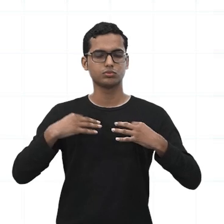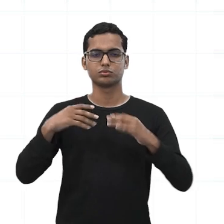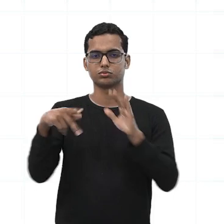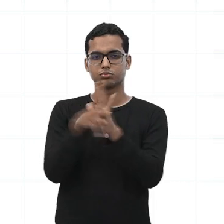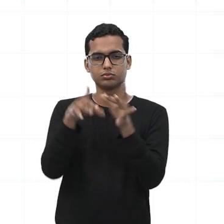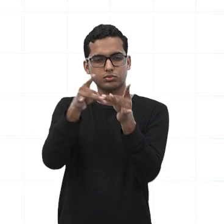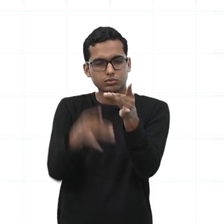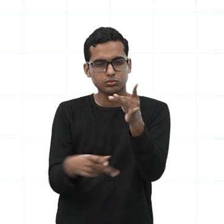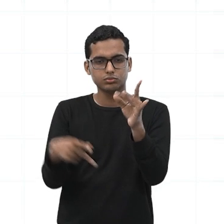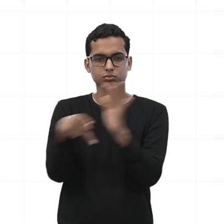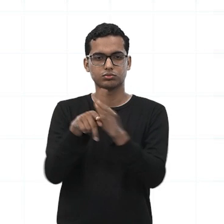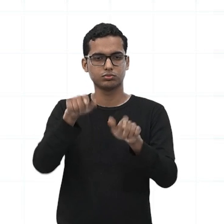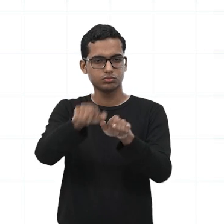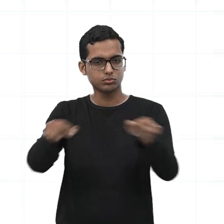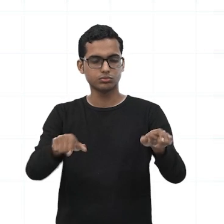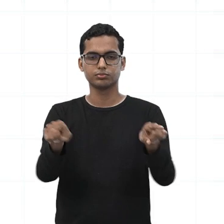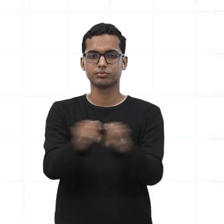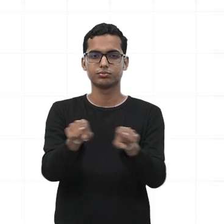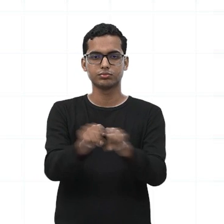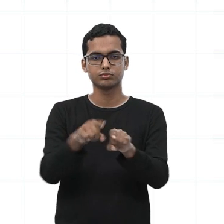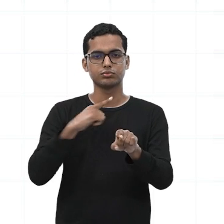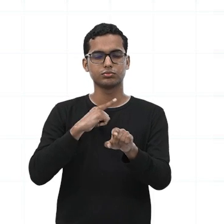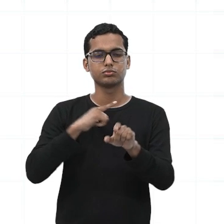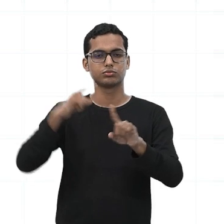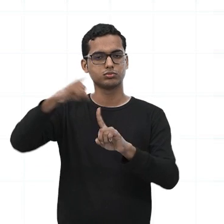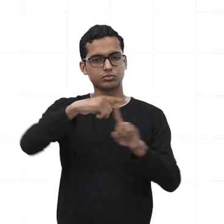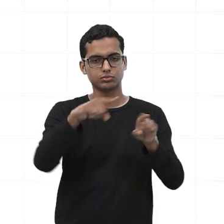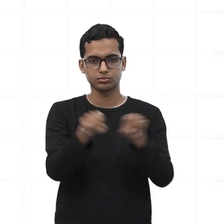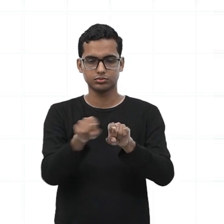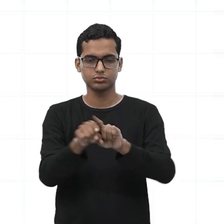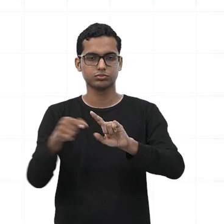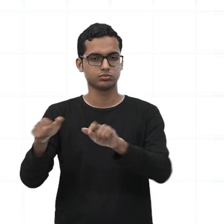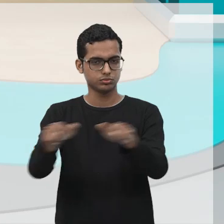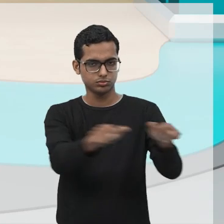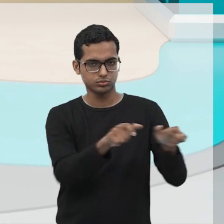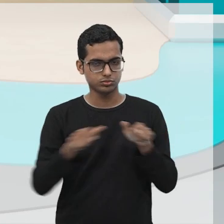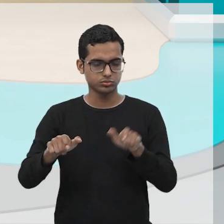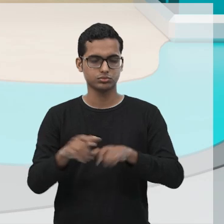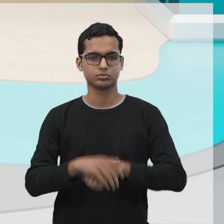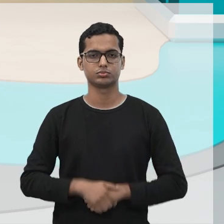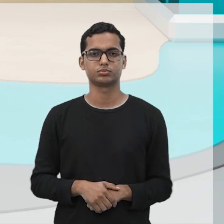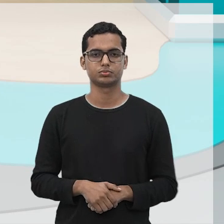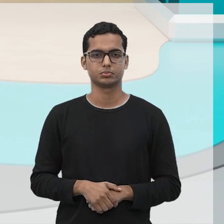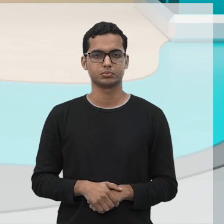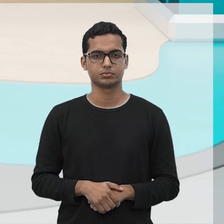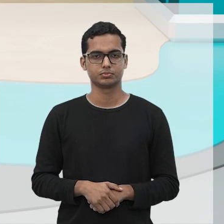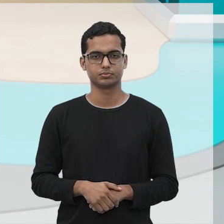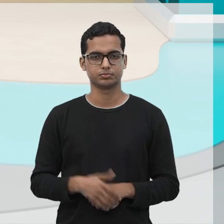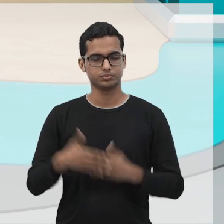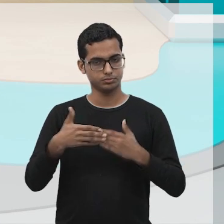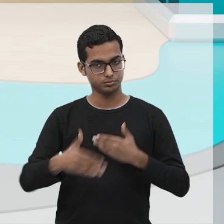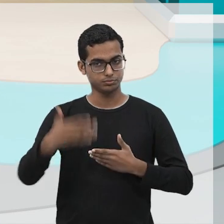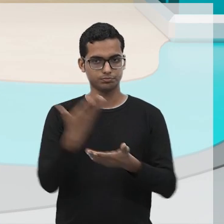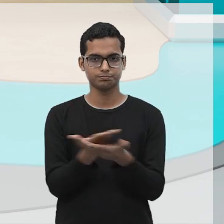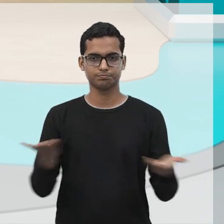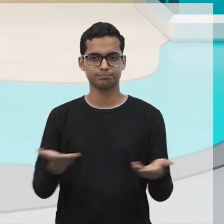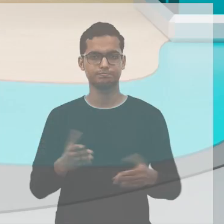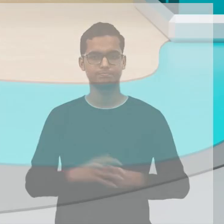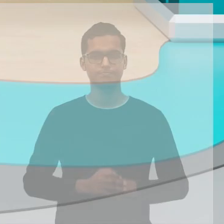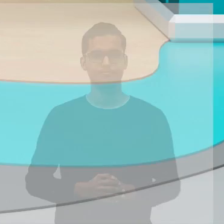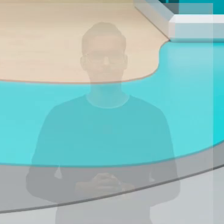sonoplastia, caracterização, formas e espaços. E vamos dar início a esta